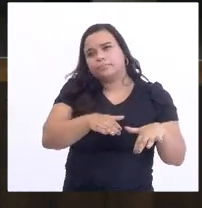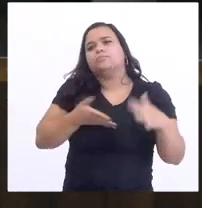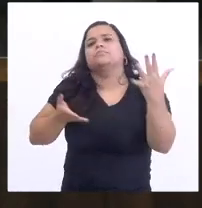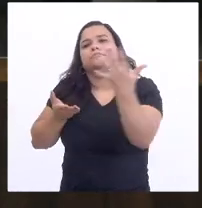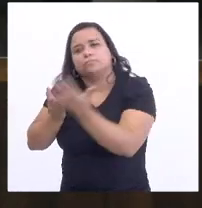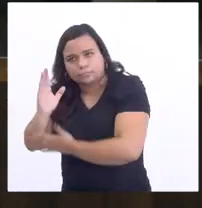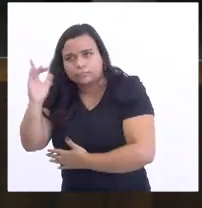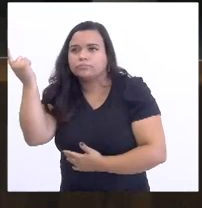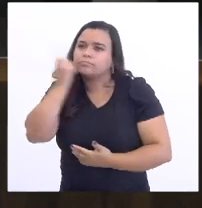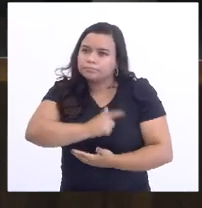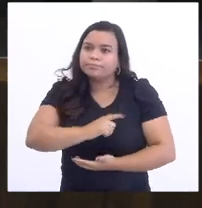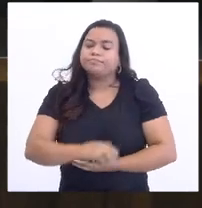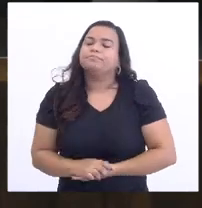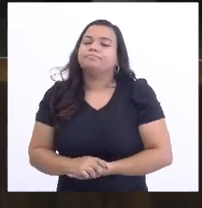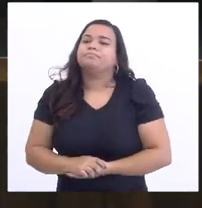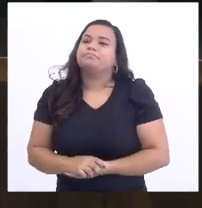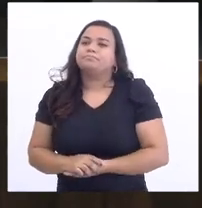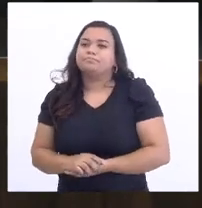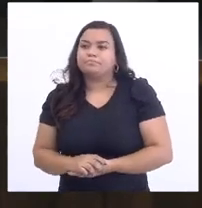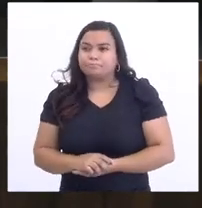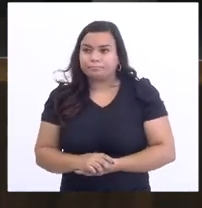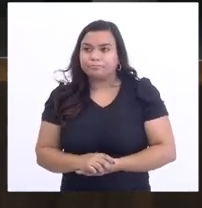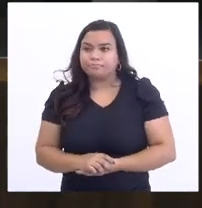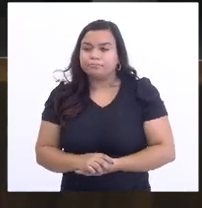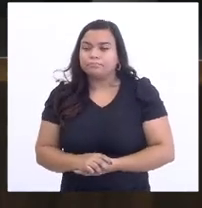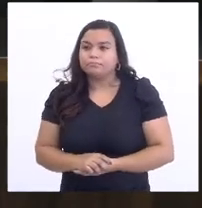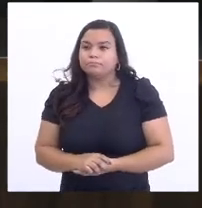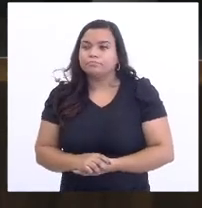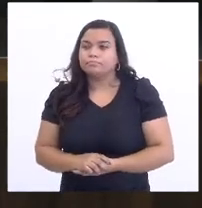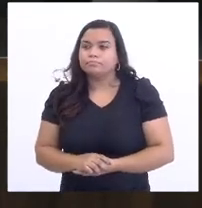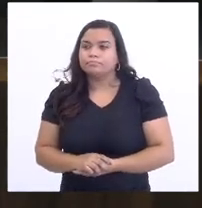Aprovado. Vai autógrafo.